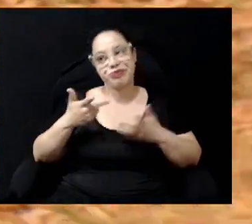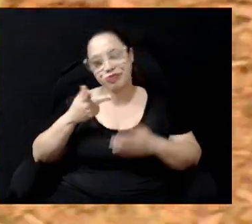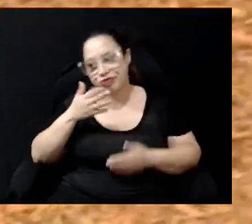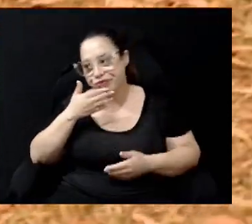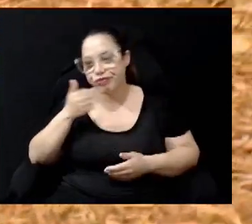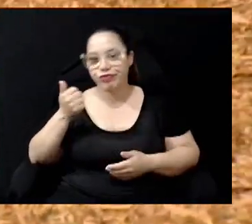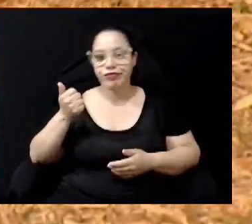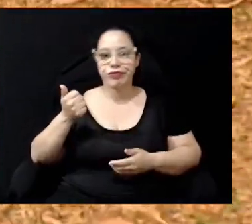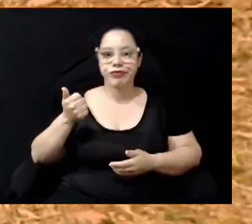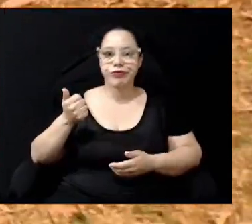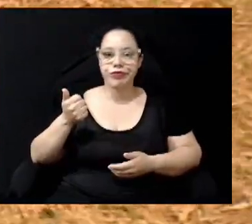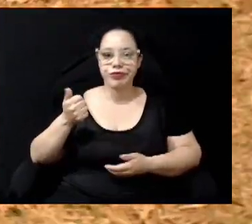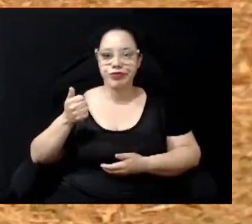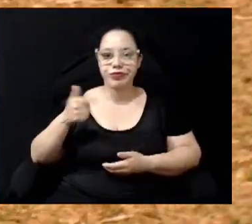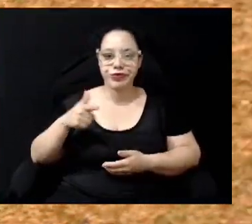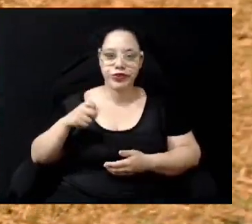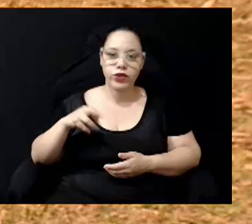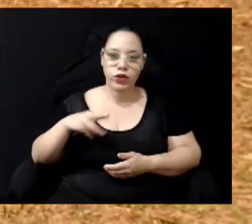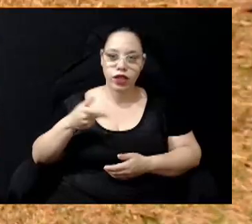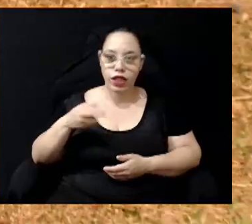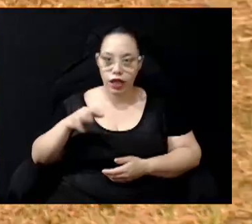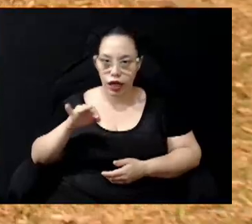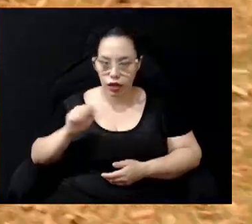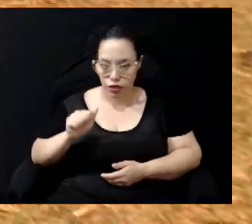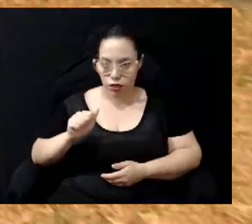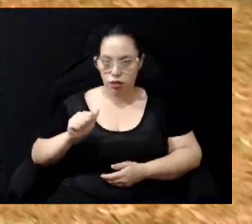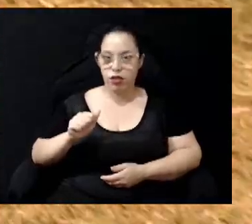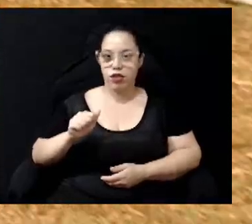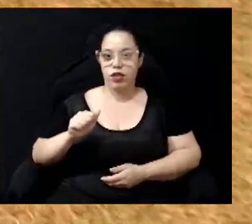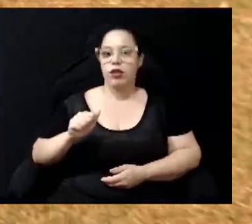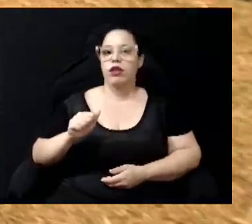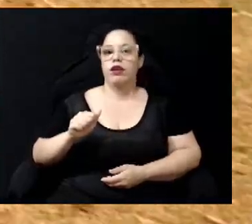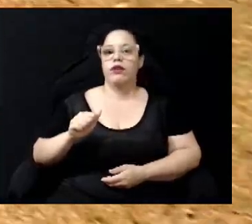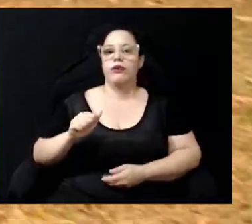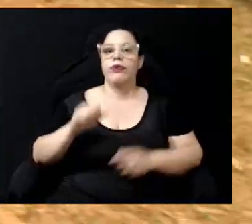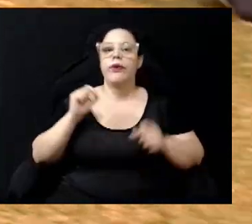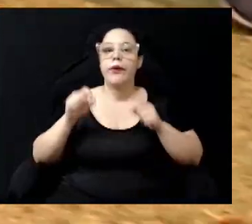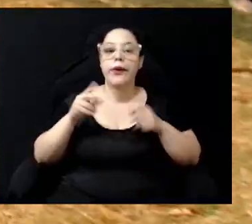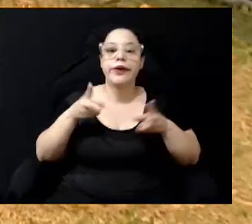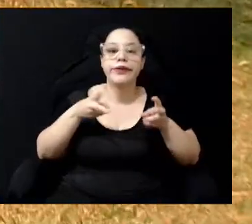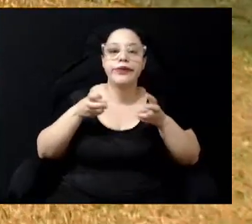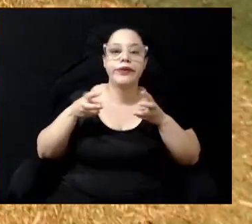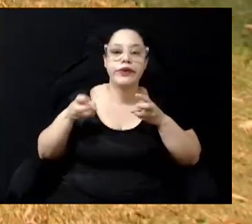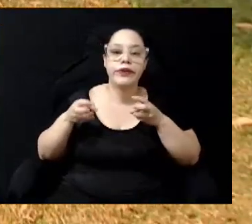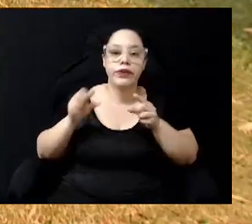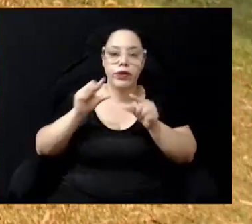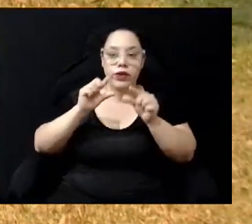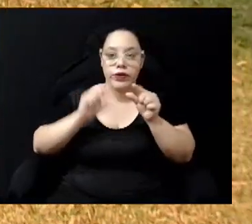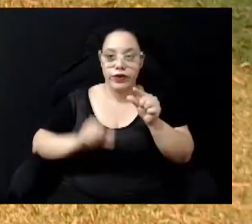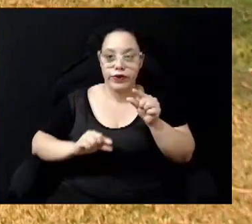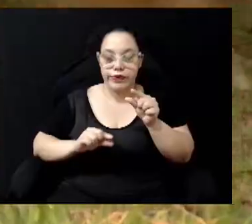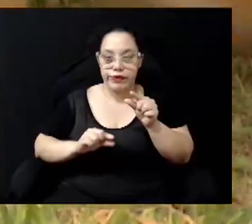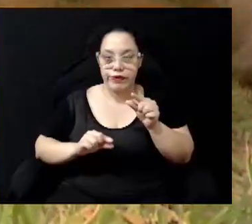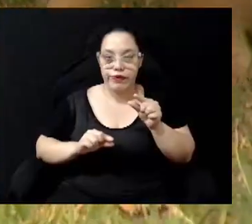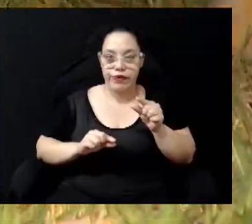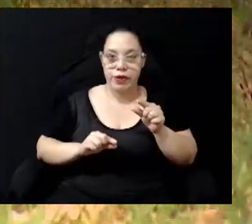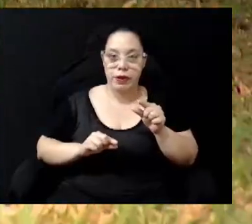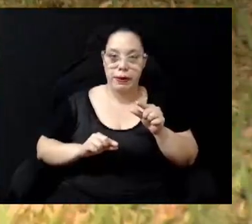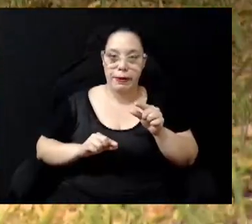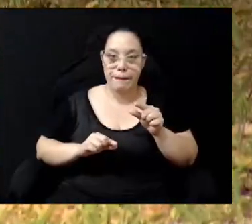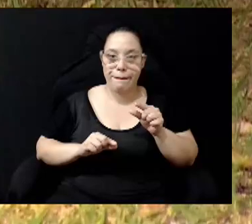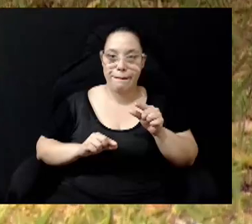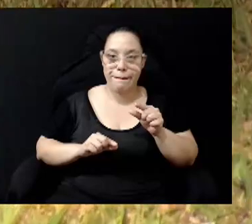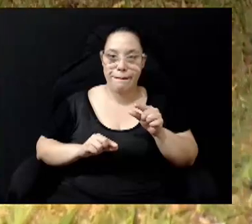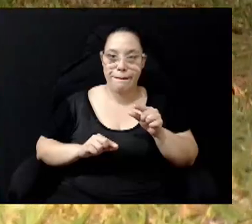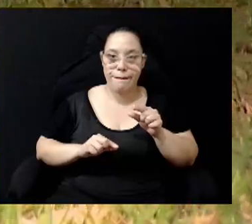ela foi constelada. E o que a gente notou? Que ela reduziu muito essa questão de ficar